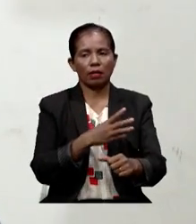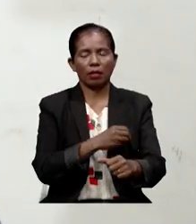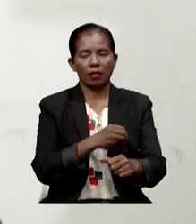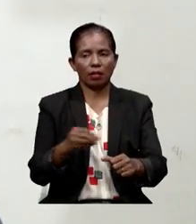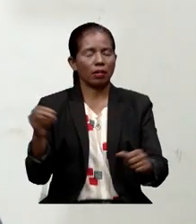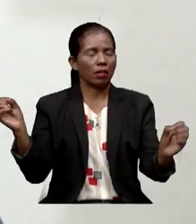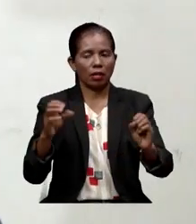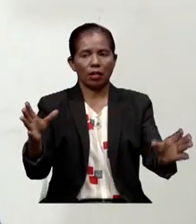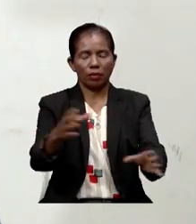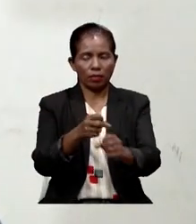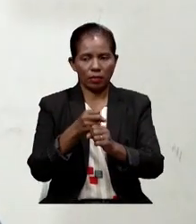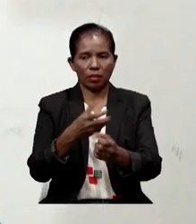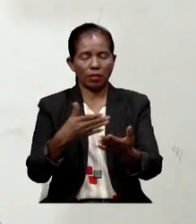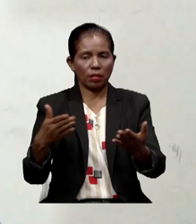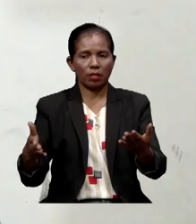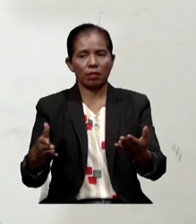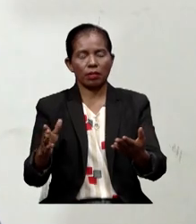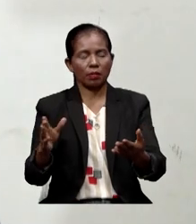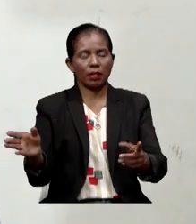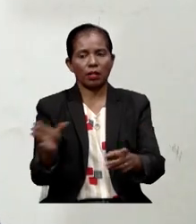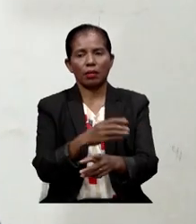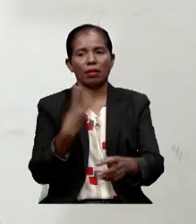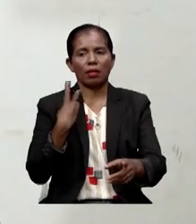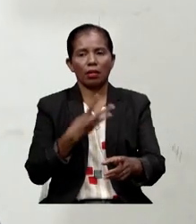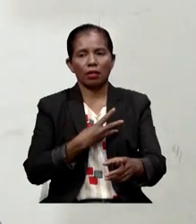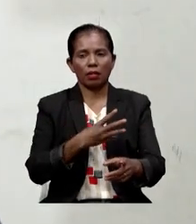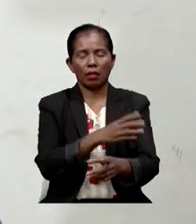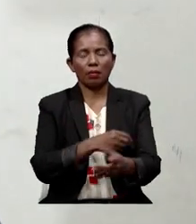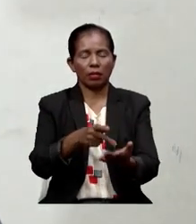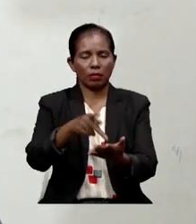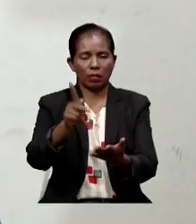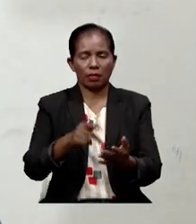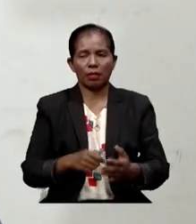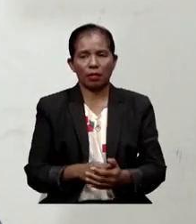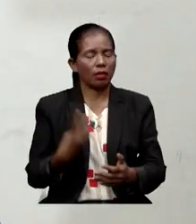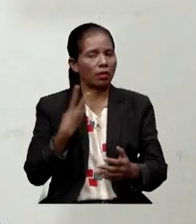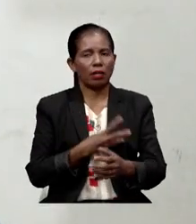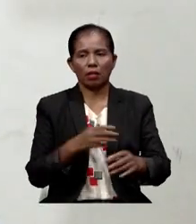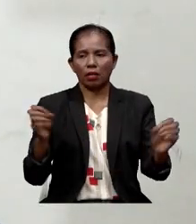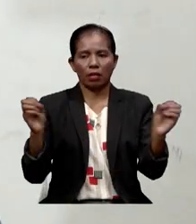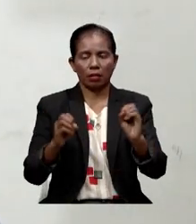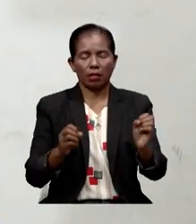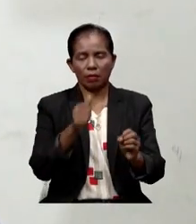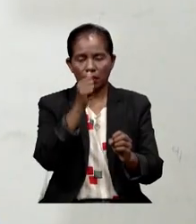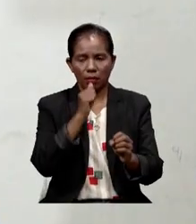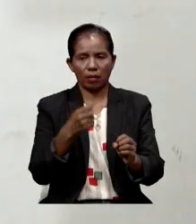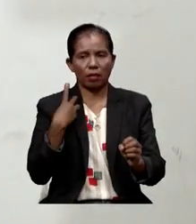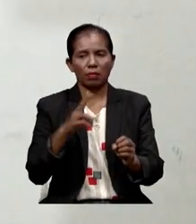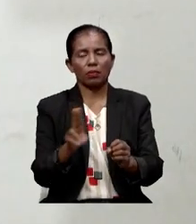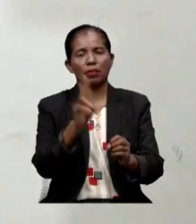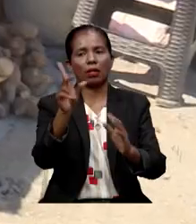ha put put mi dis hobi ben su mai ben put mi dis ho aprende bitu. Am sira la munur tamba am executar